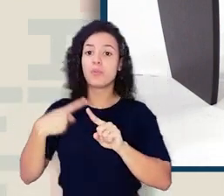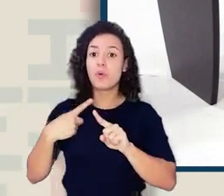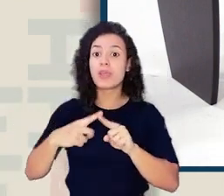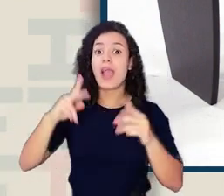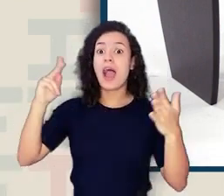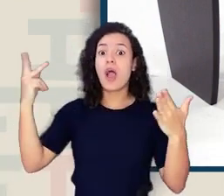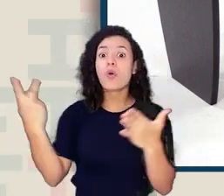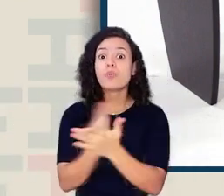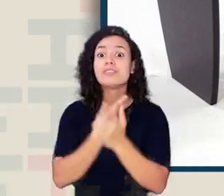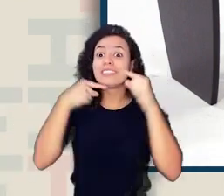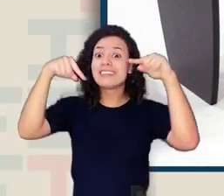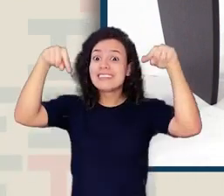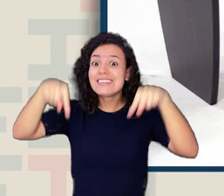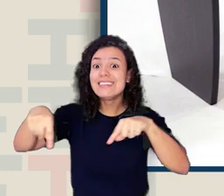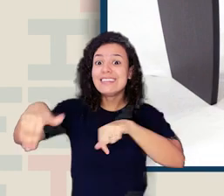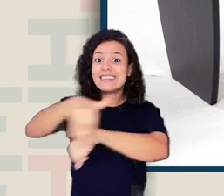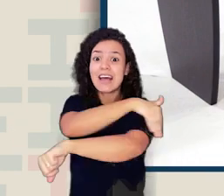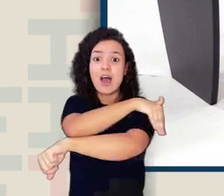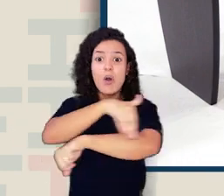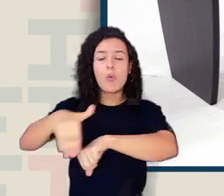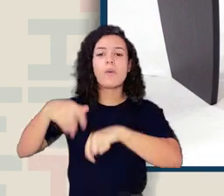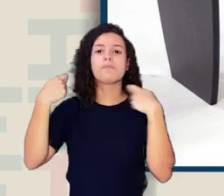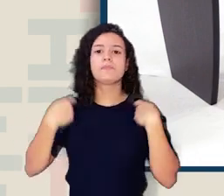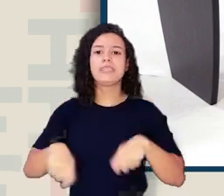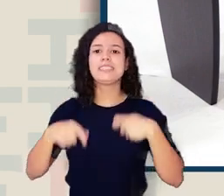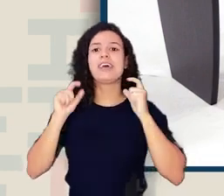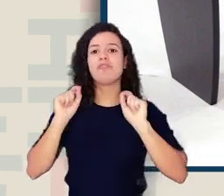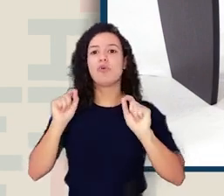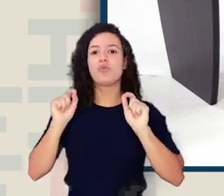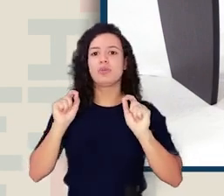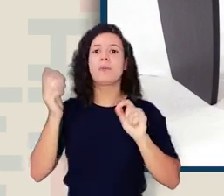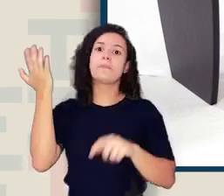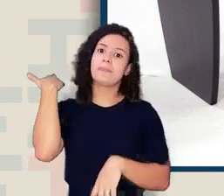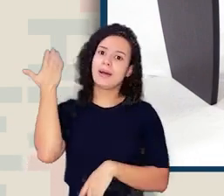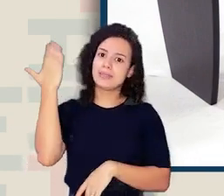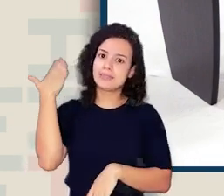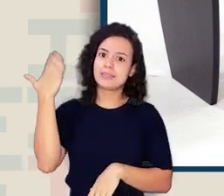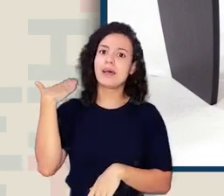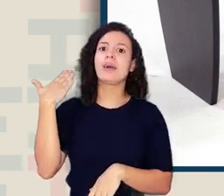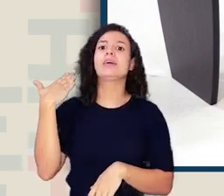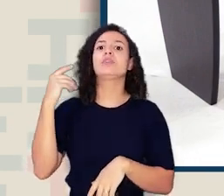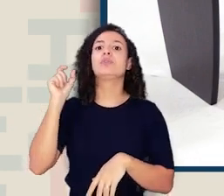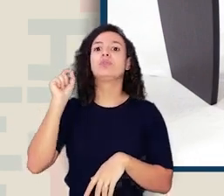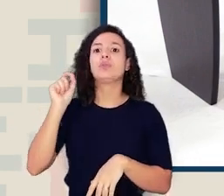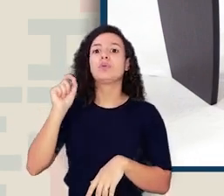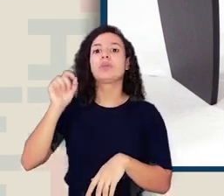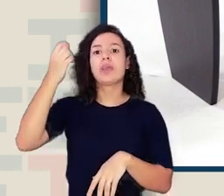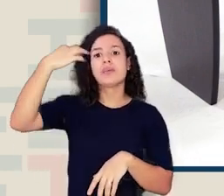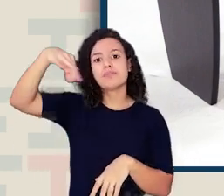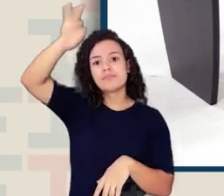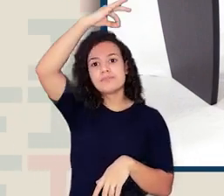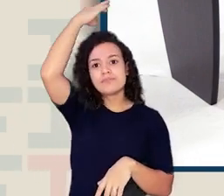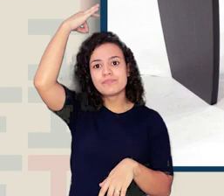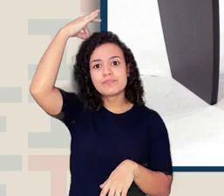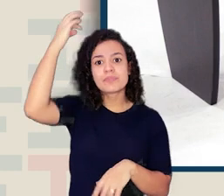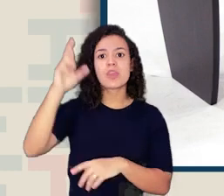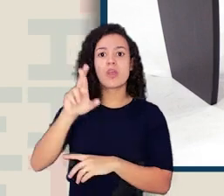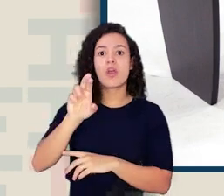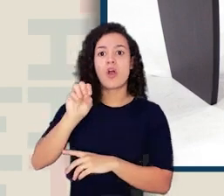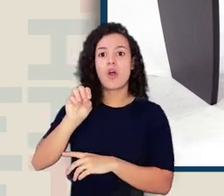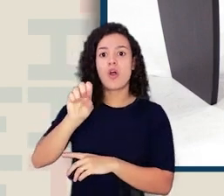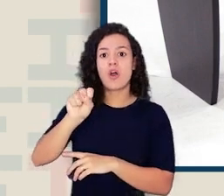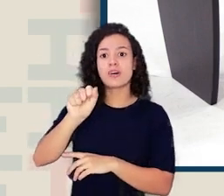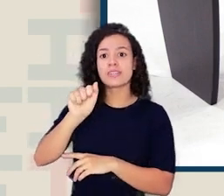para acontecer no nosso chão da rua, era preciso ter uma autorização, na época, das Irmandades de Nossa Senhora